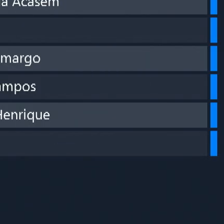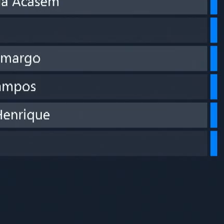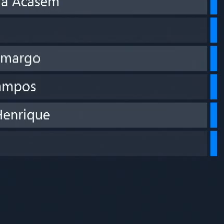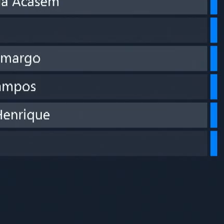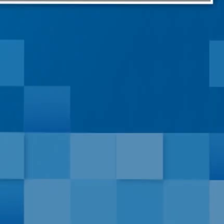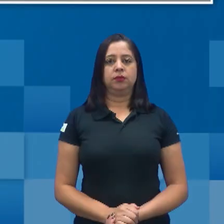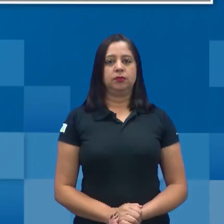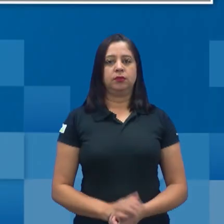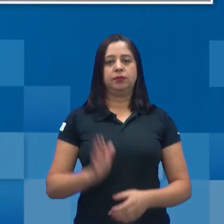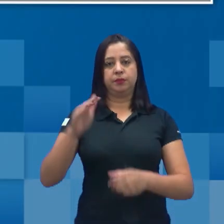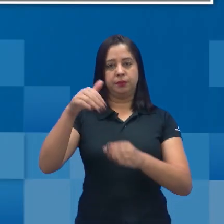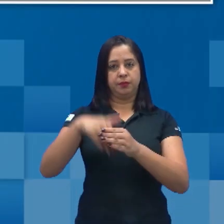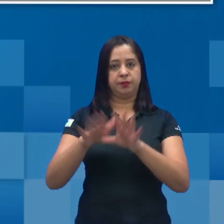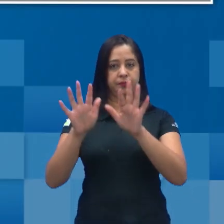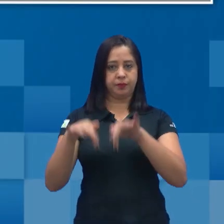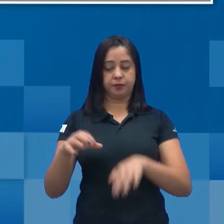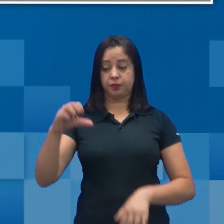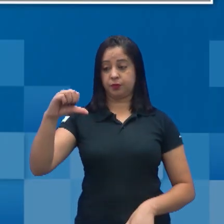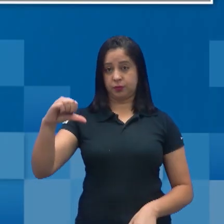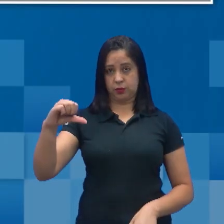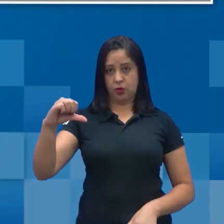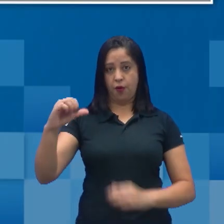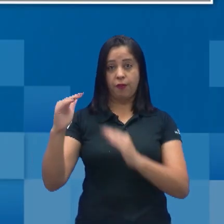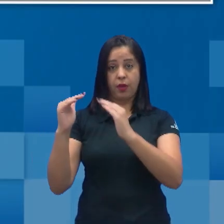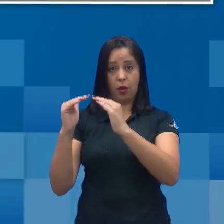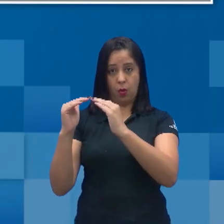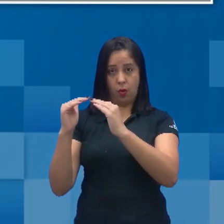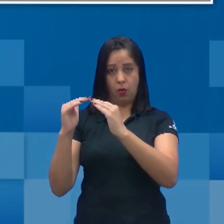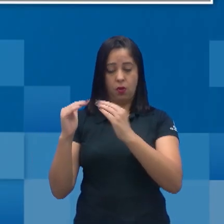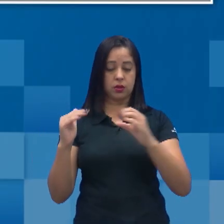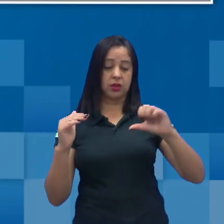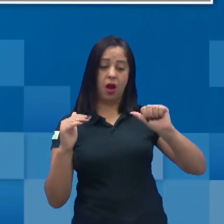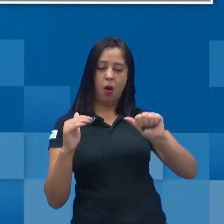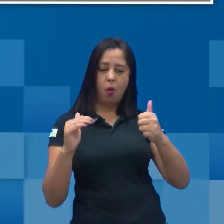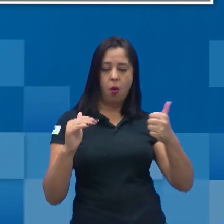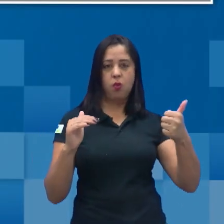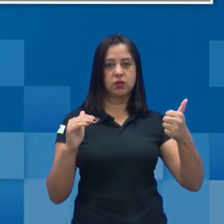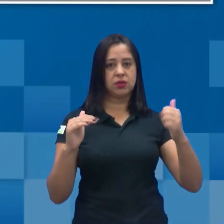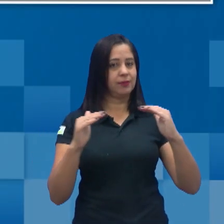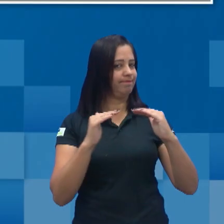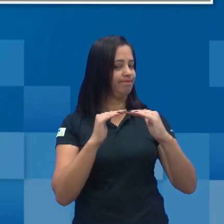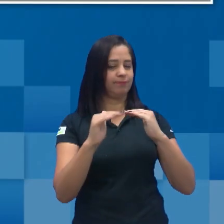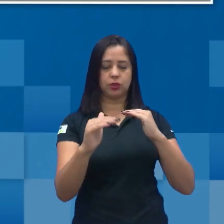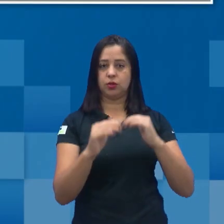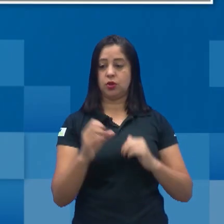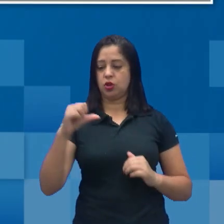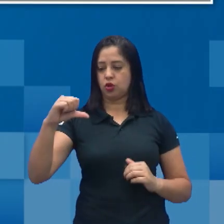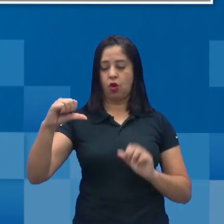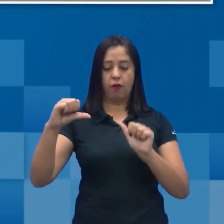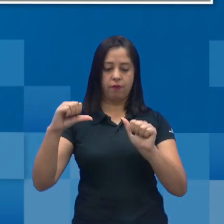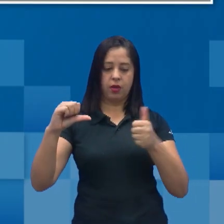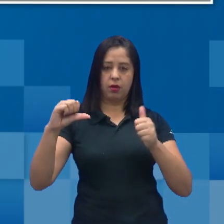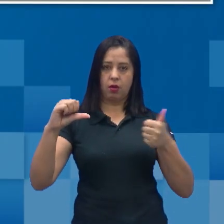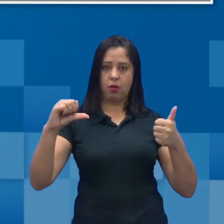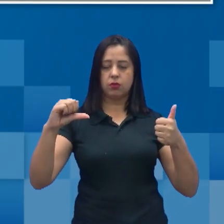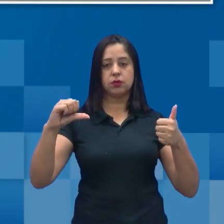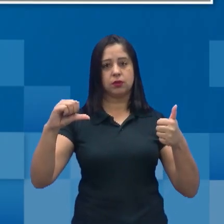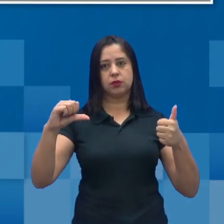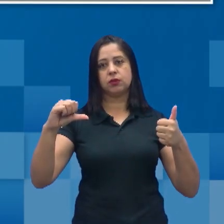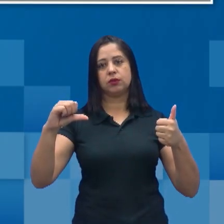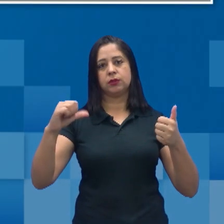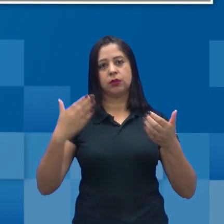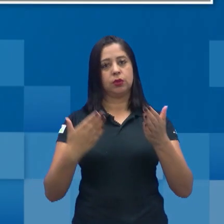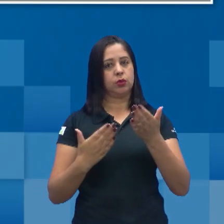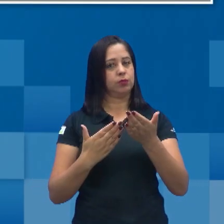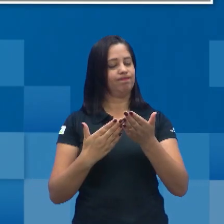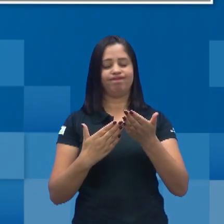Encerrada a votação. 9 votos favoráveis, 11 votos contrários. Com 9 votos favoráveis, 11 votos contrários, o requerimento